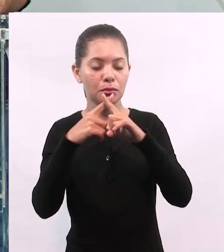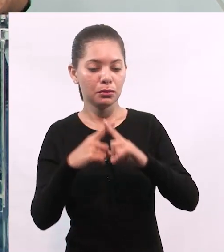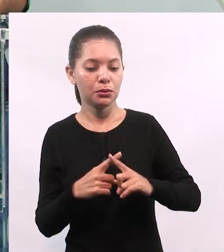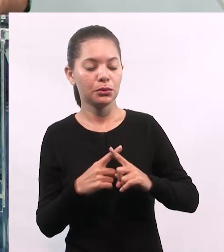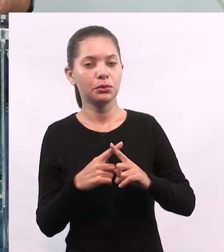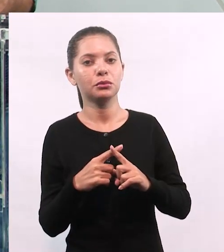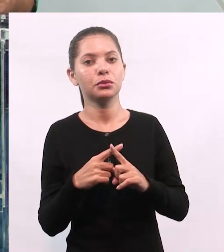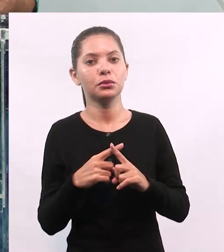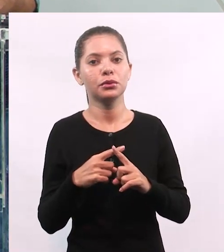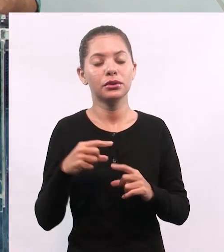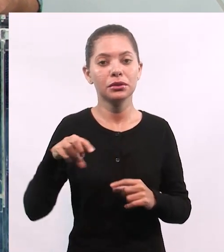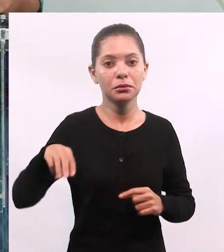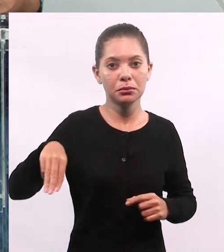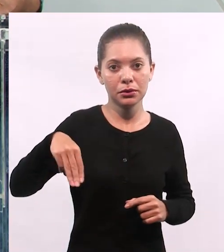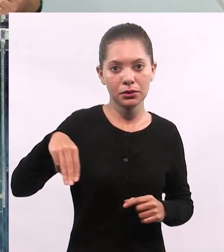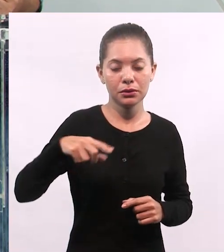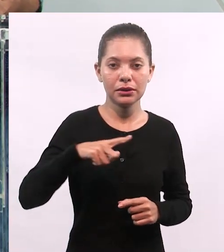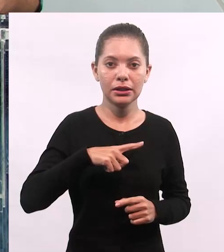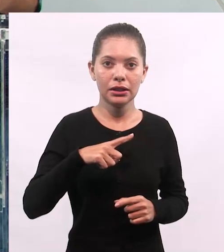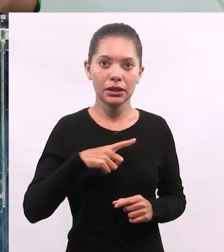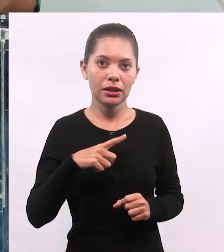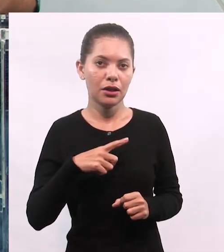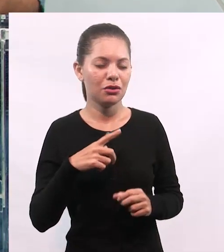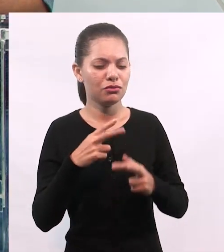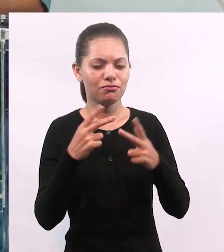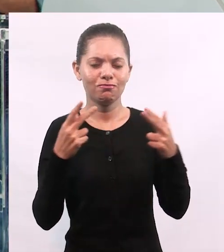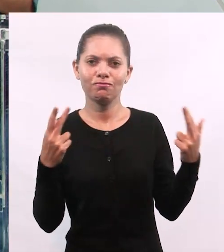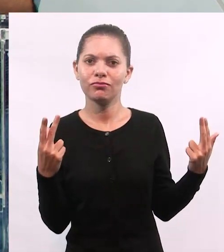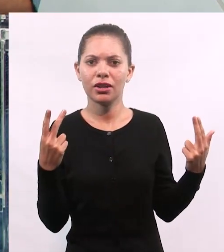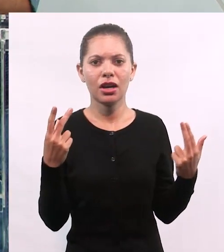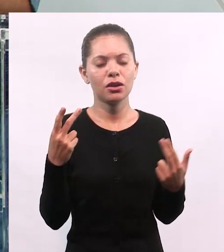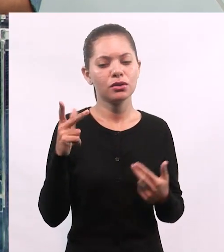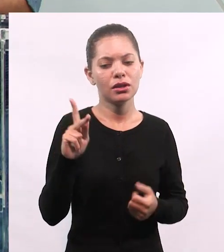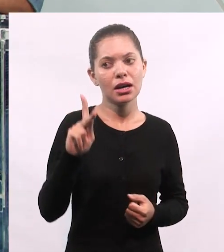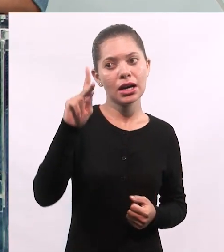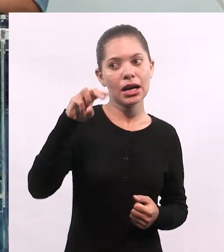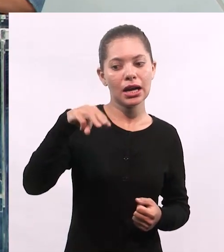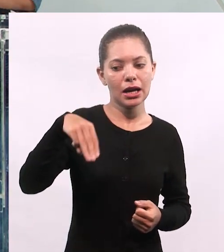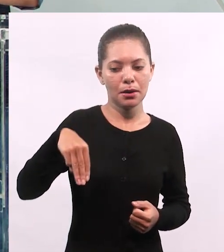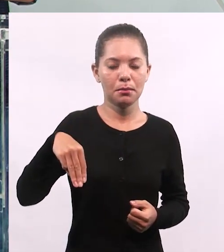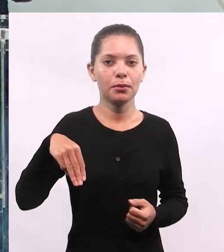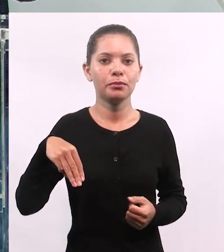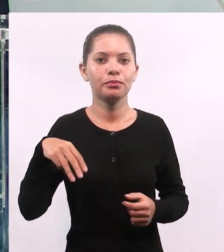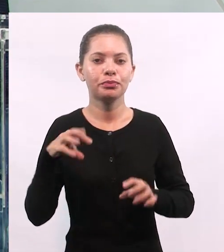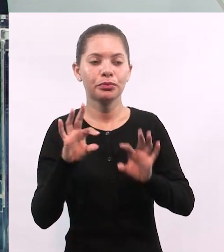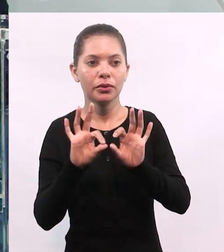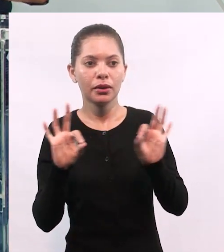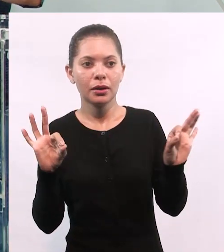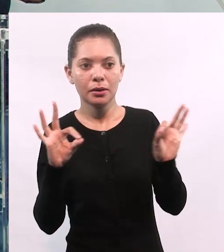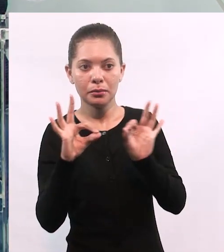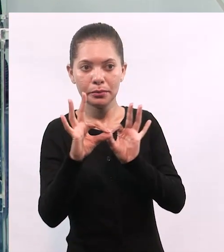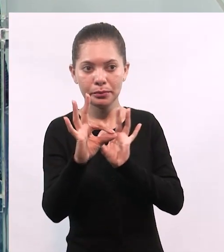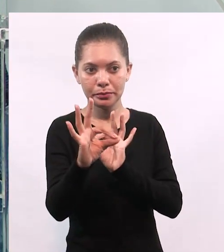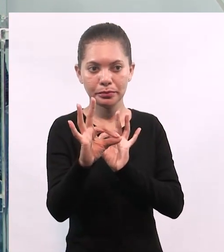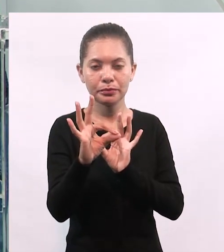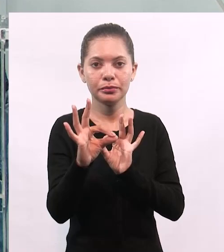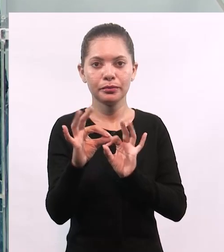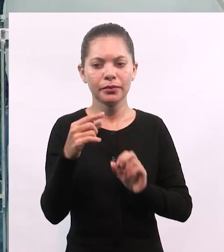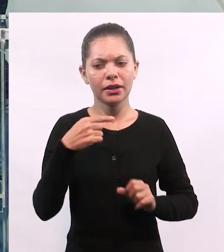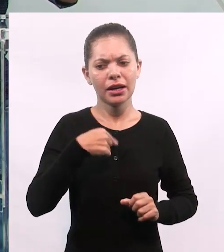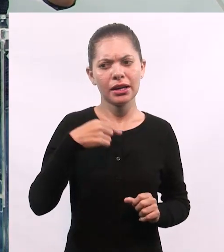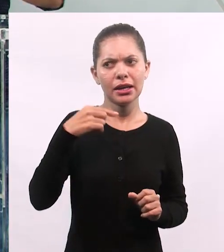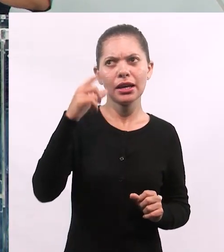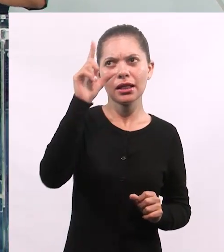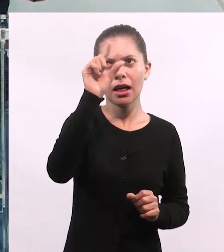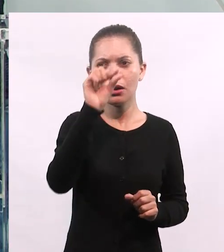múltiplos de metro. E aí eu tenho decâmetro, hectômetro, quilômetro. Quando eu quero medir distâncias, como daqui